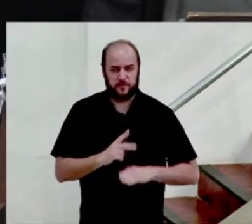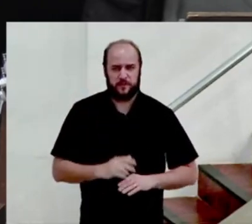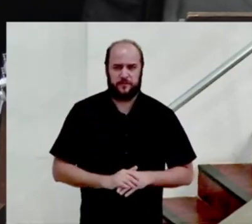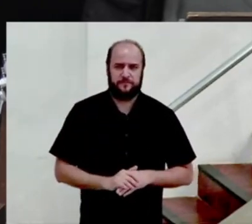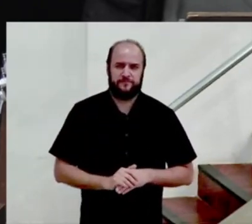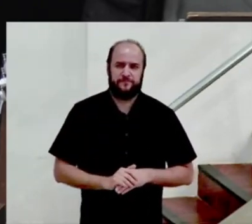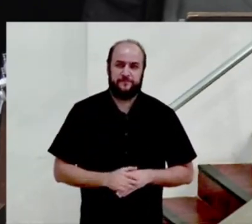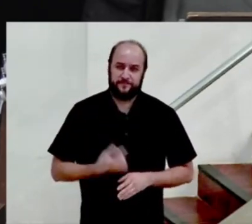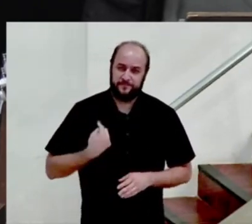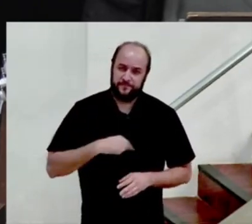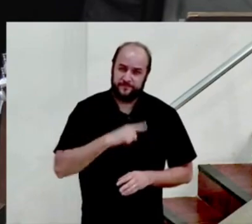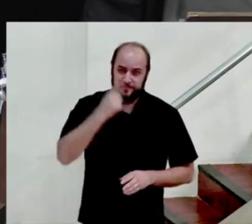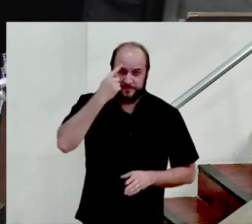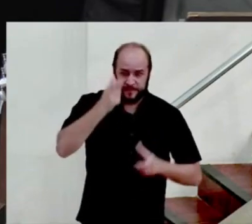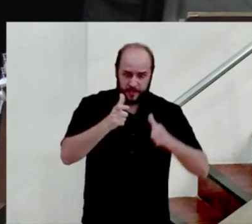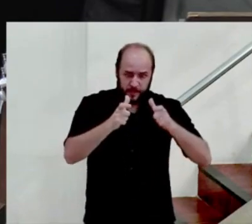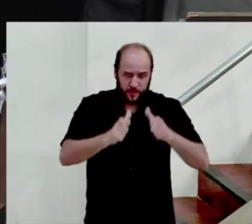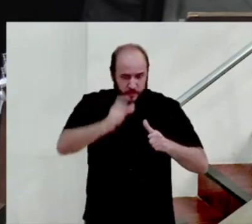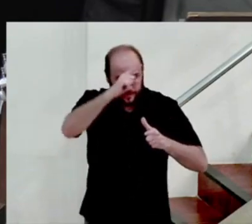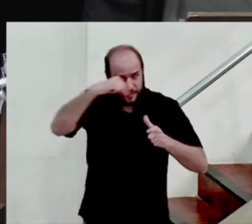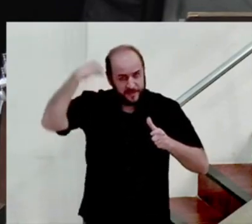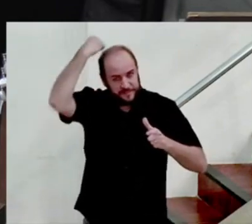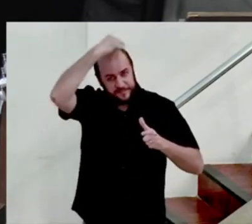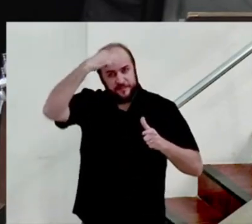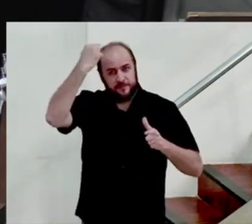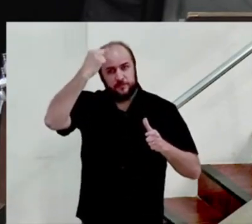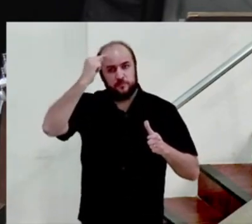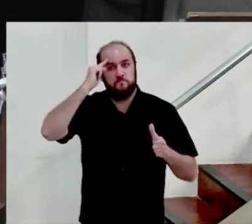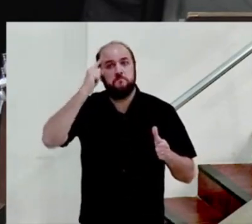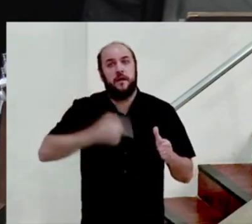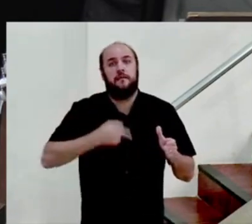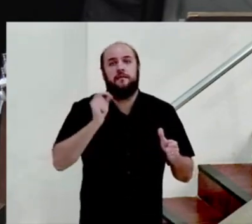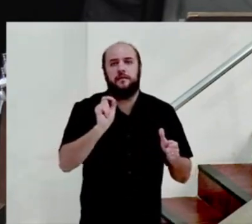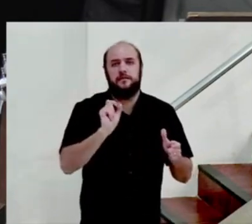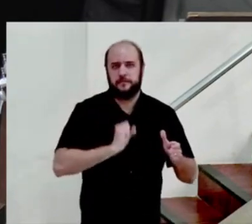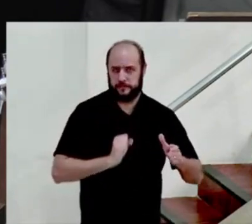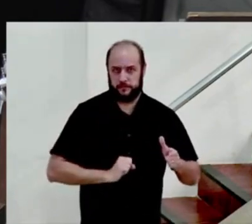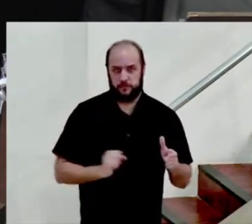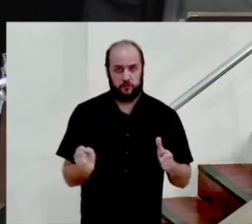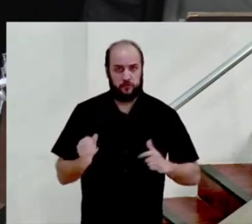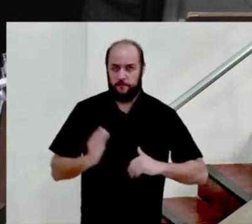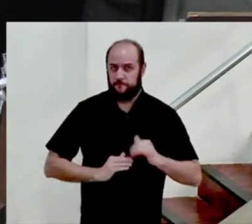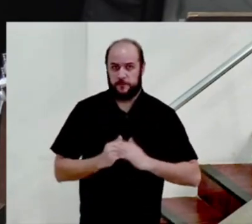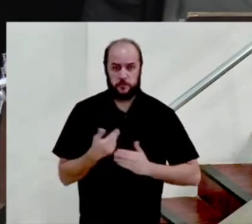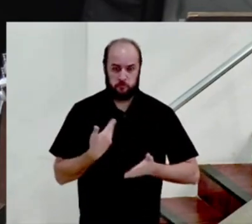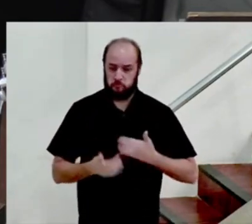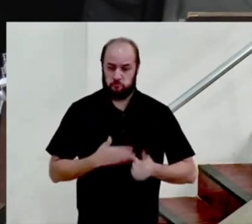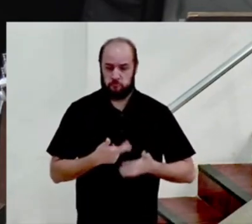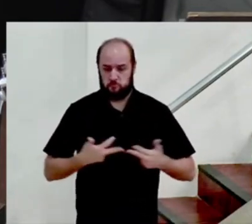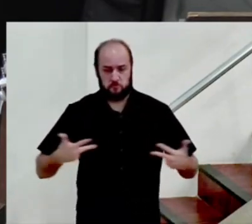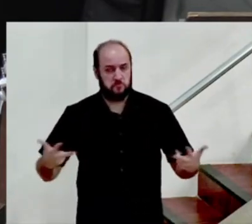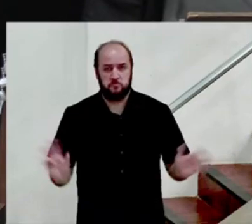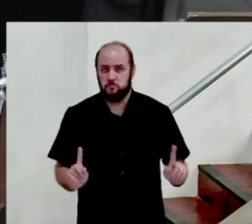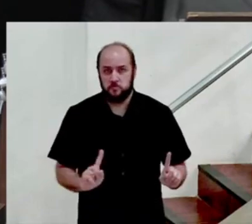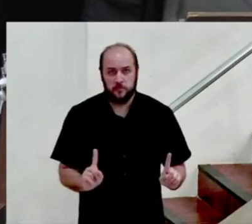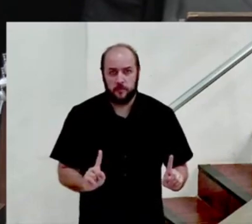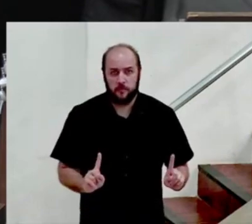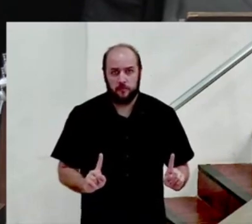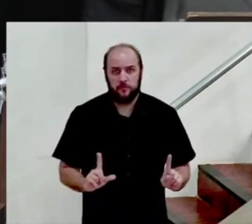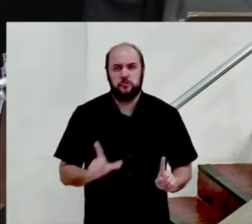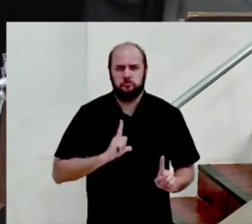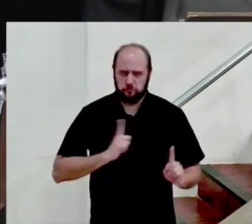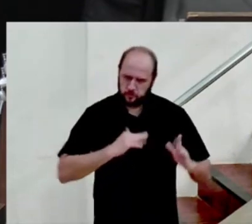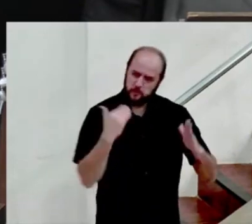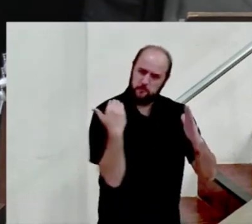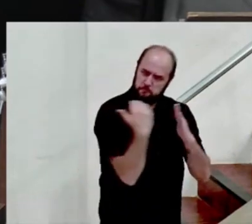Quando pensamos num santuário, a ordem, o sacerdote não fazia o que ele queria. O sacerdote tinha que